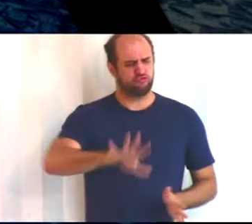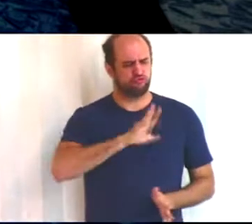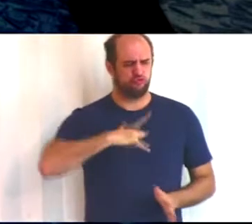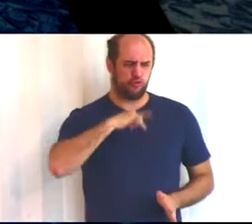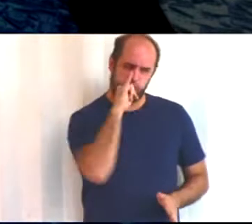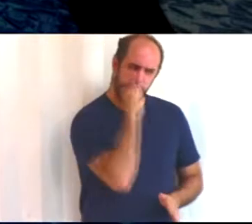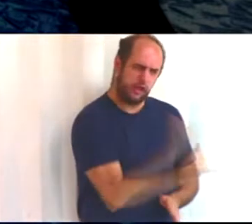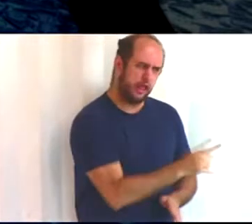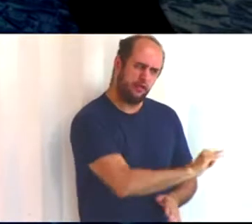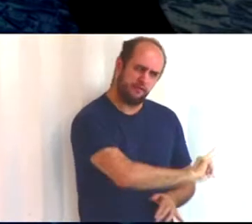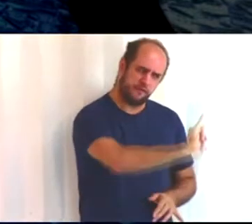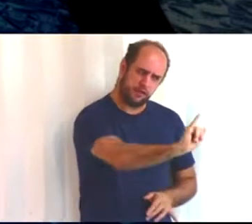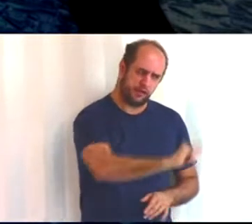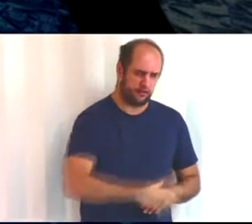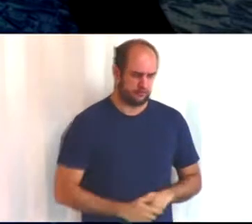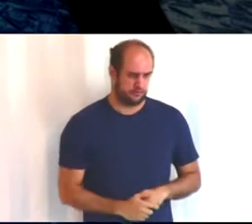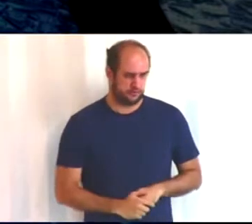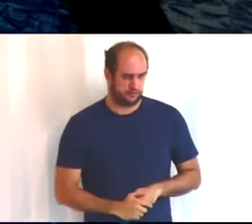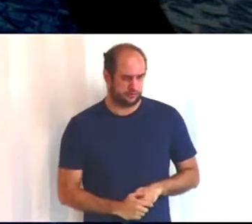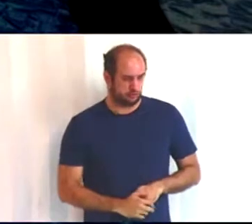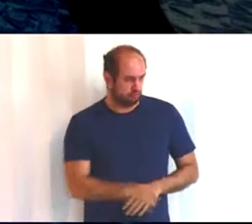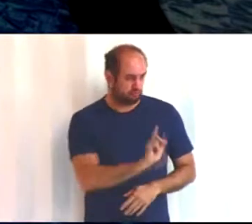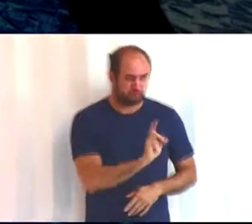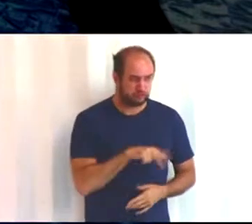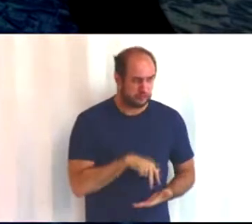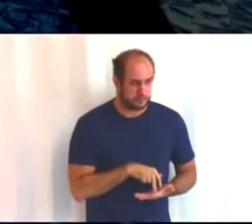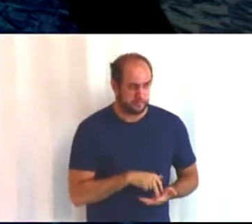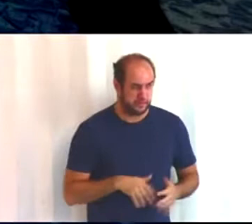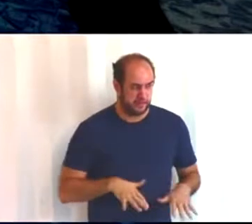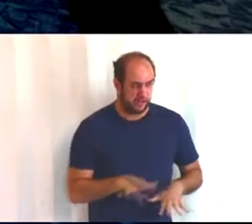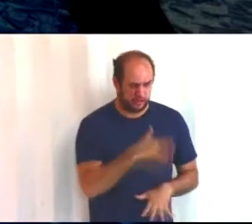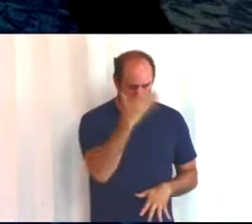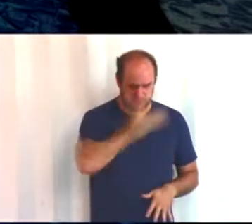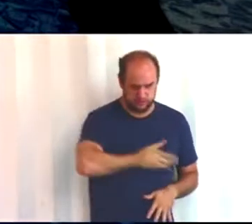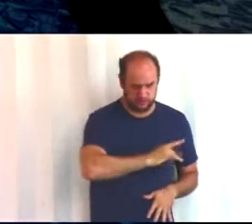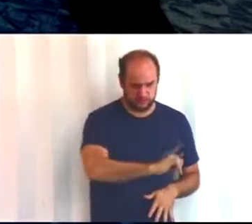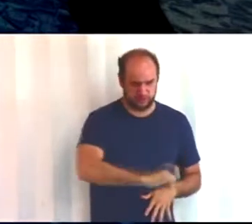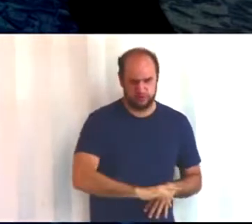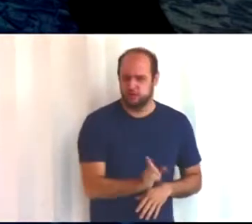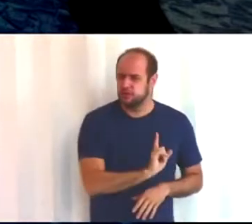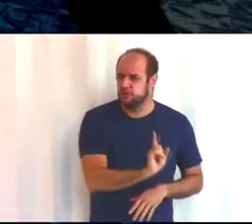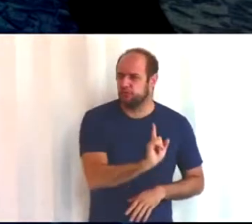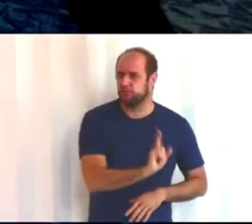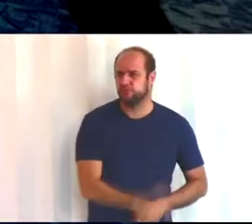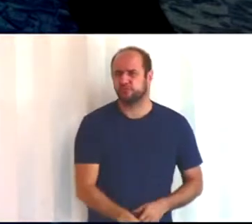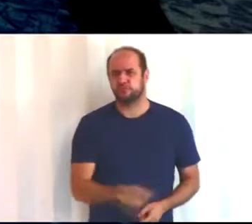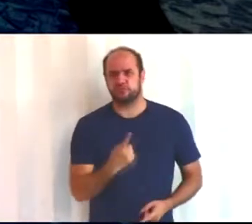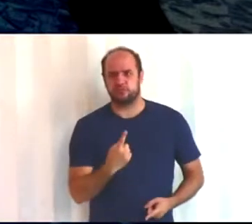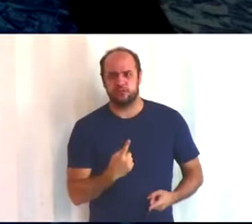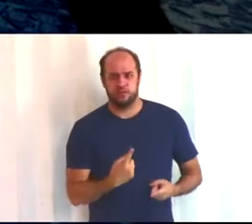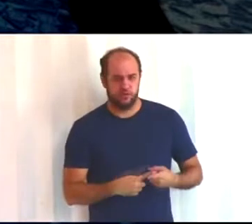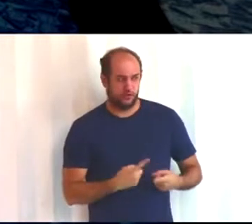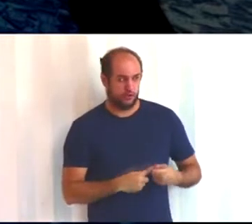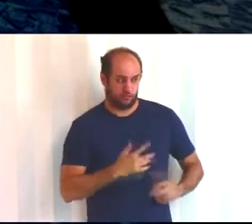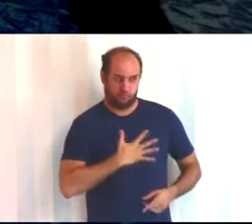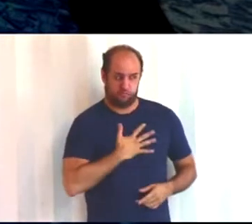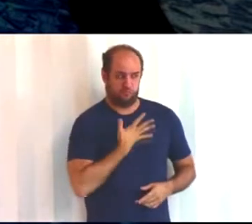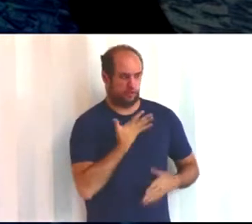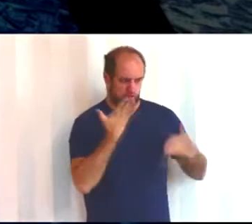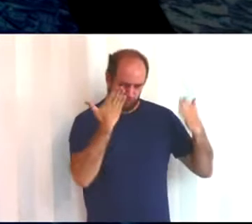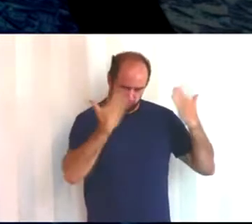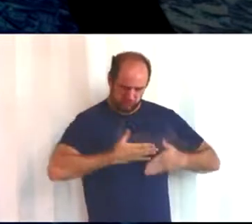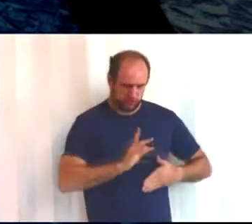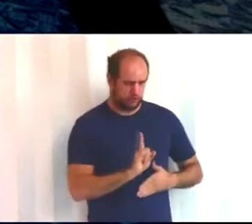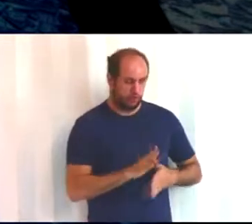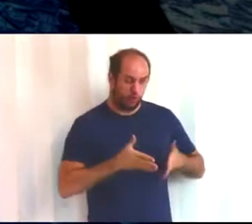te mandar. Não te espantes diante deles, para que eu não te infunda espanto na sua presença. Eis que